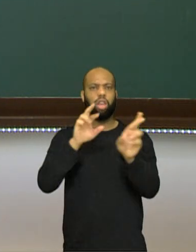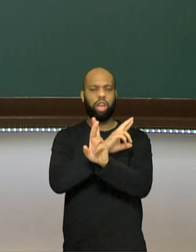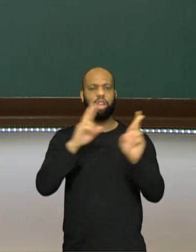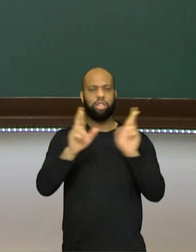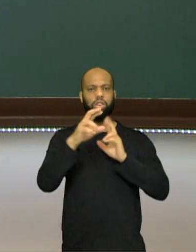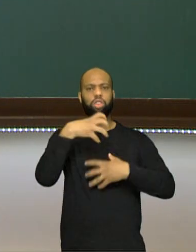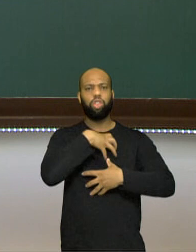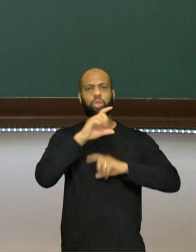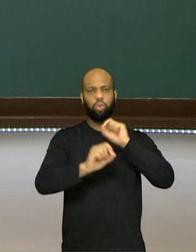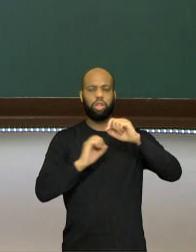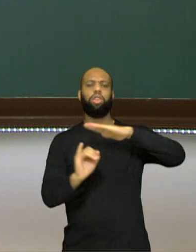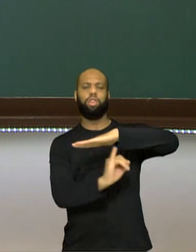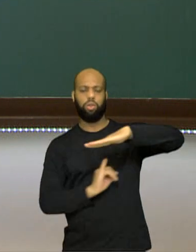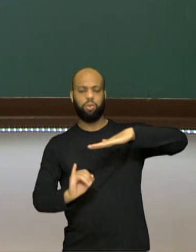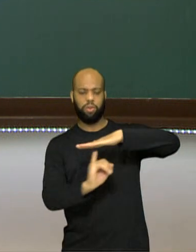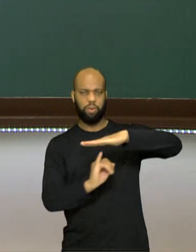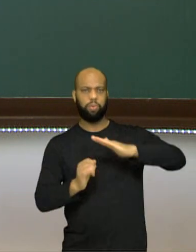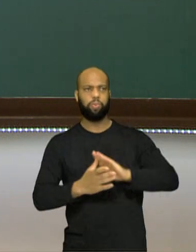modo geral.